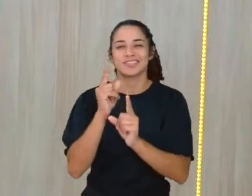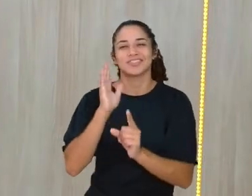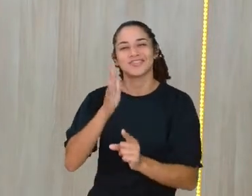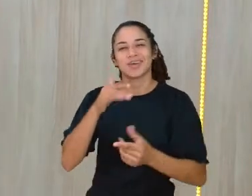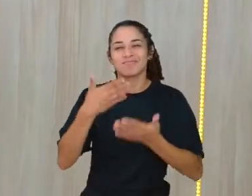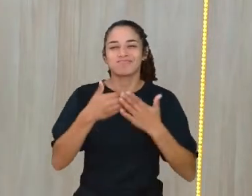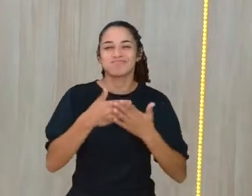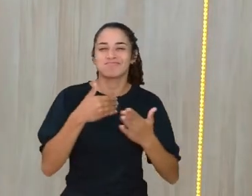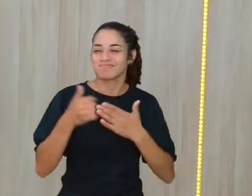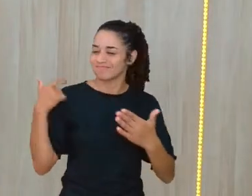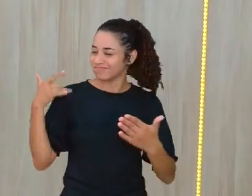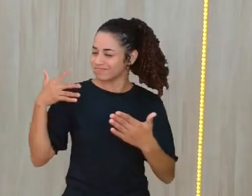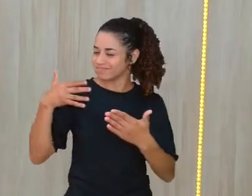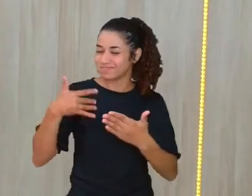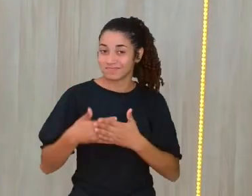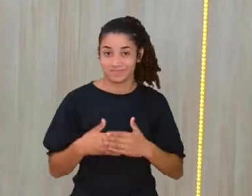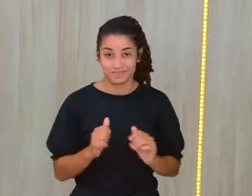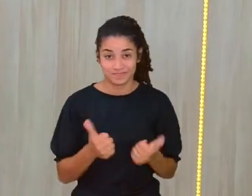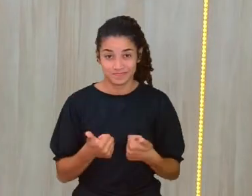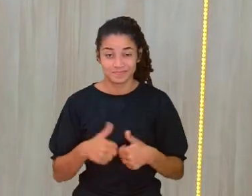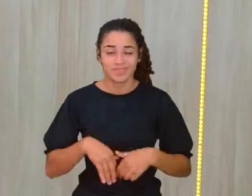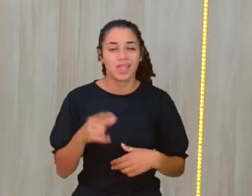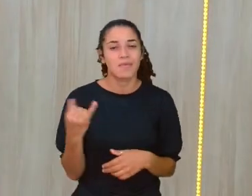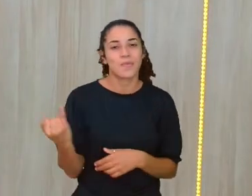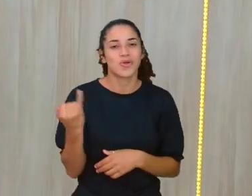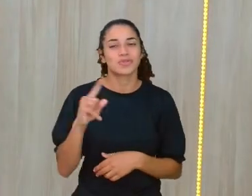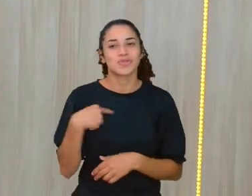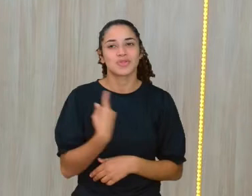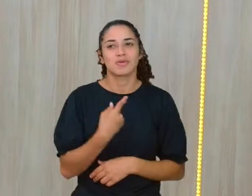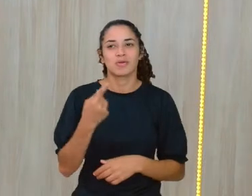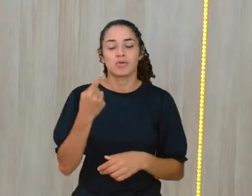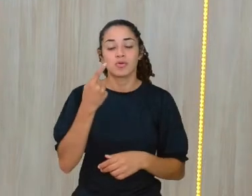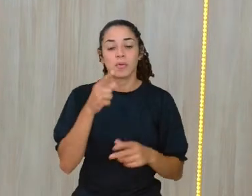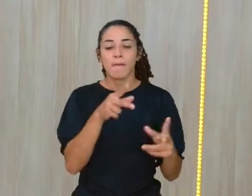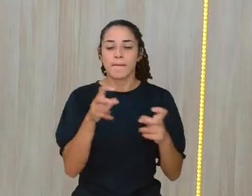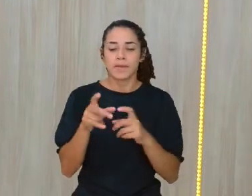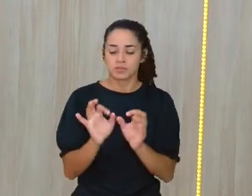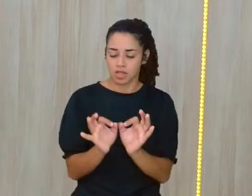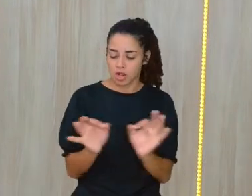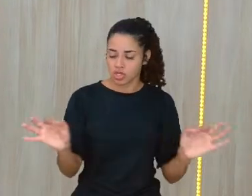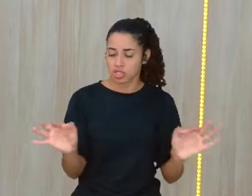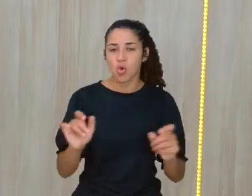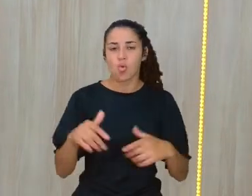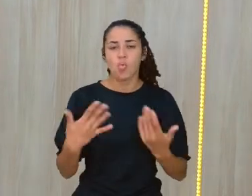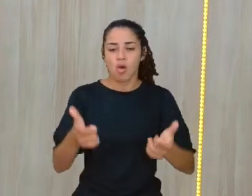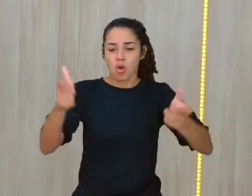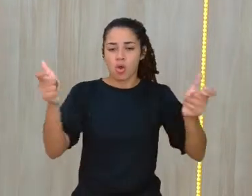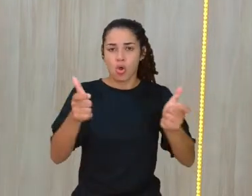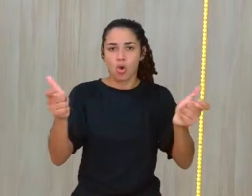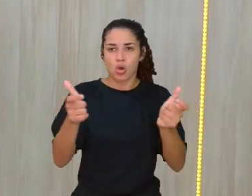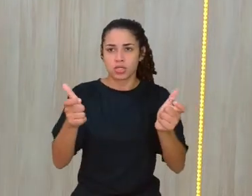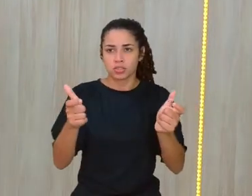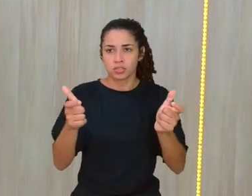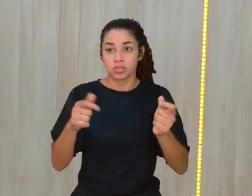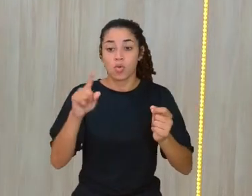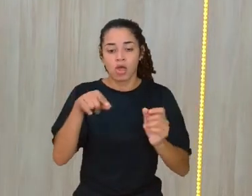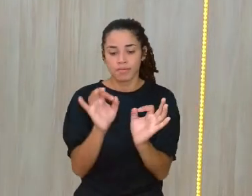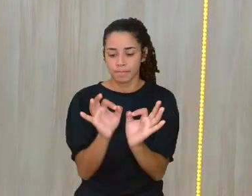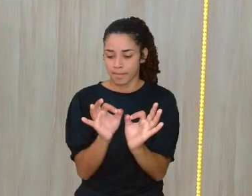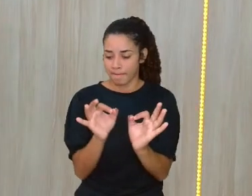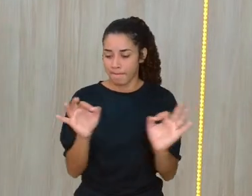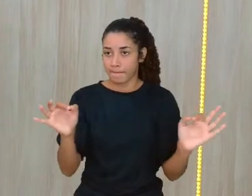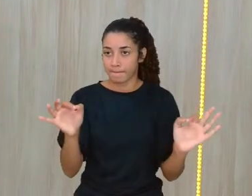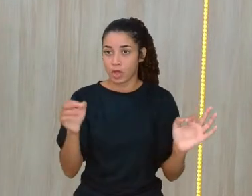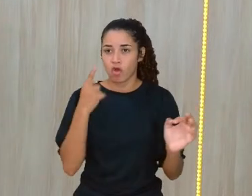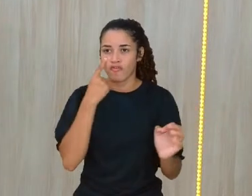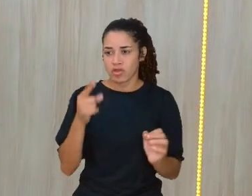aulas. Ora, que é importante ver a distância. Qual é a localização desse ponto? É essa distância aqui, ó. Esse ponto